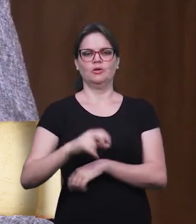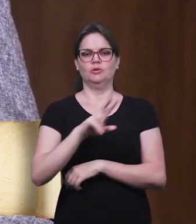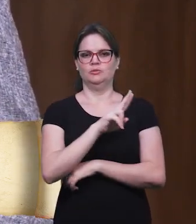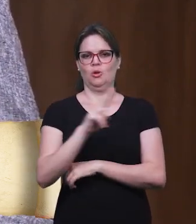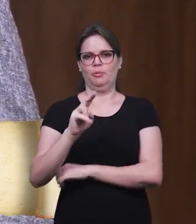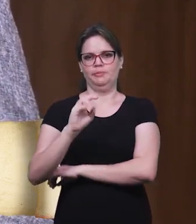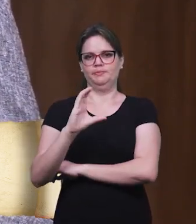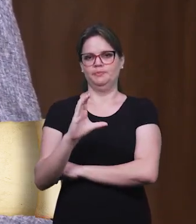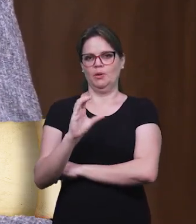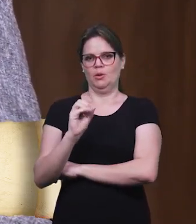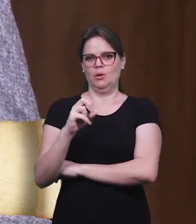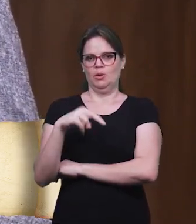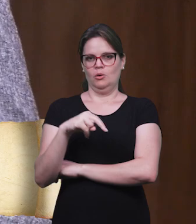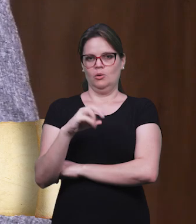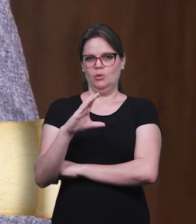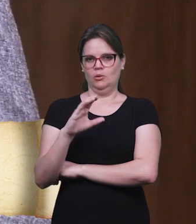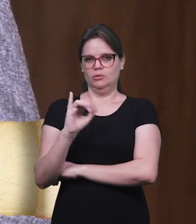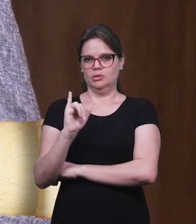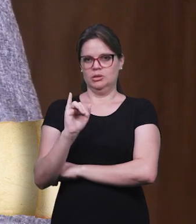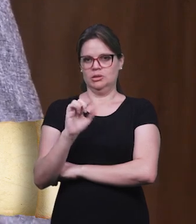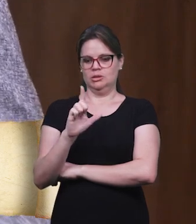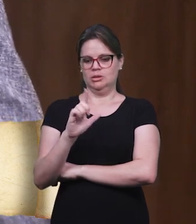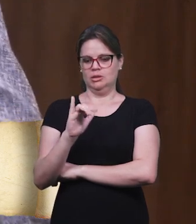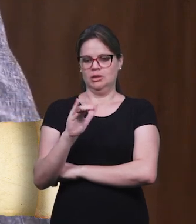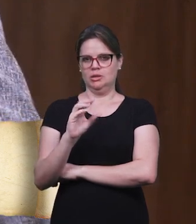em Atos, no capítulo 15,